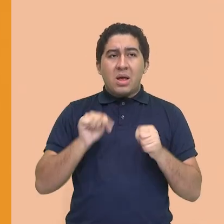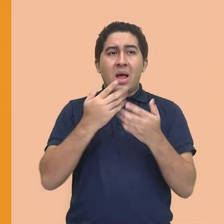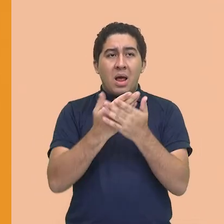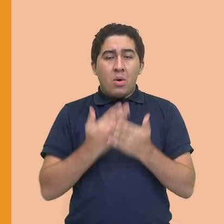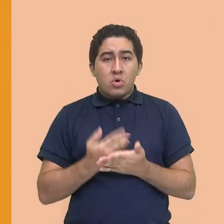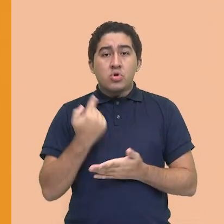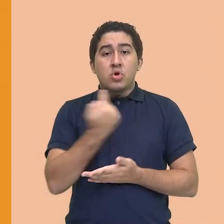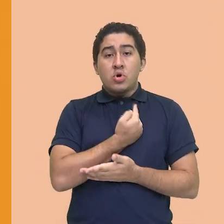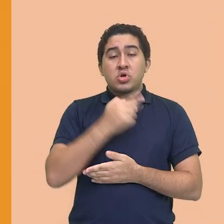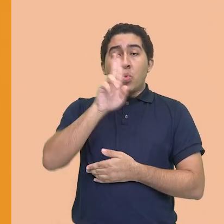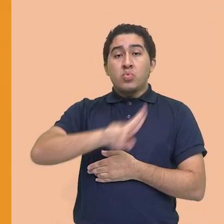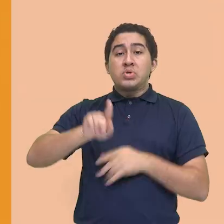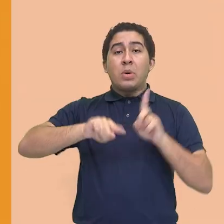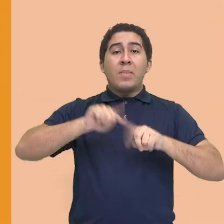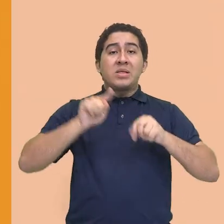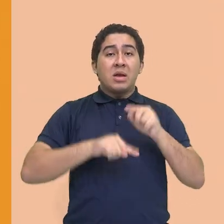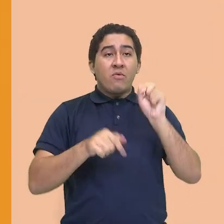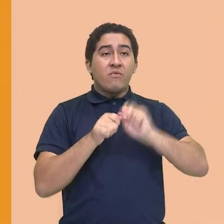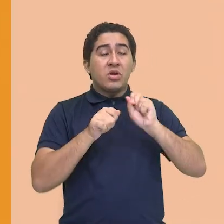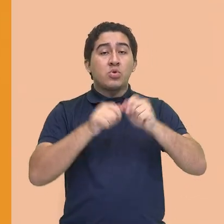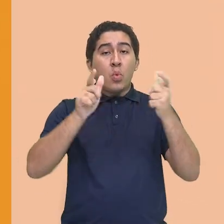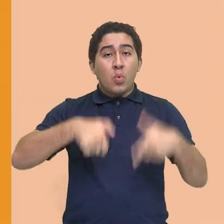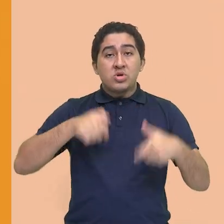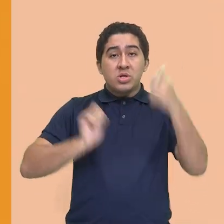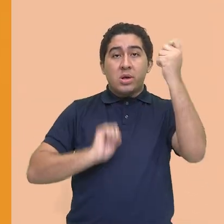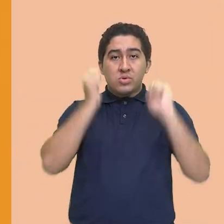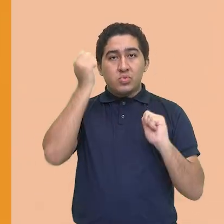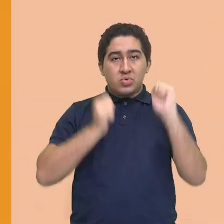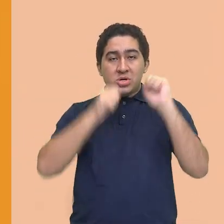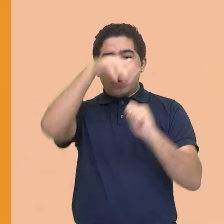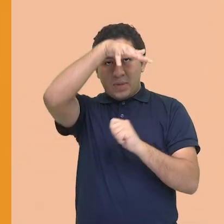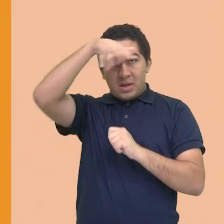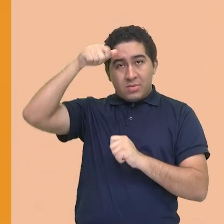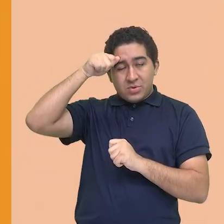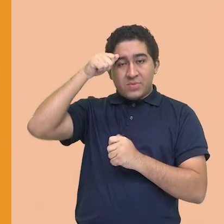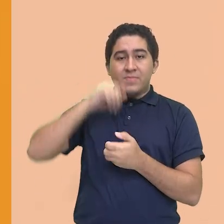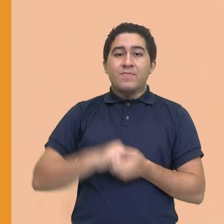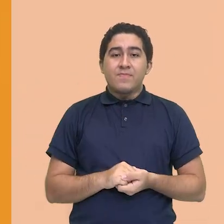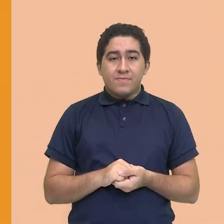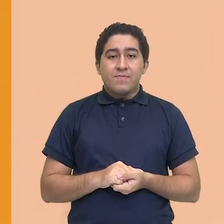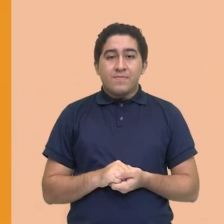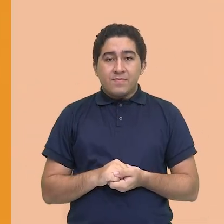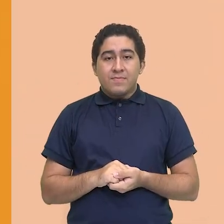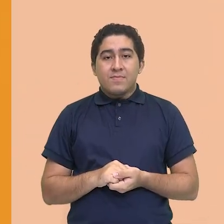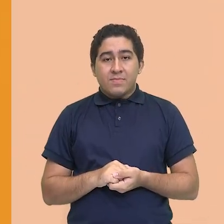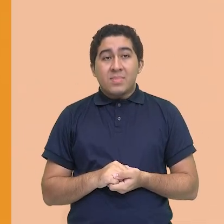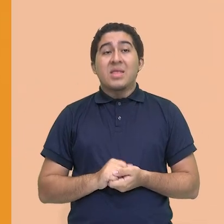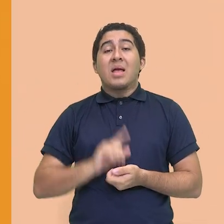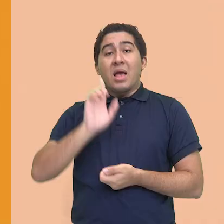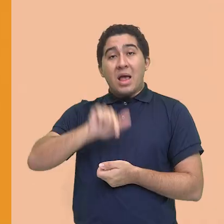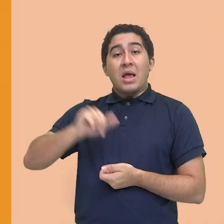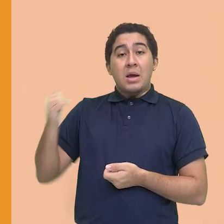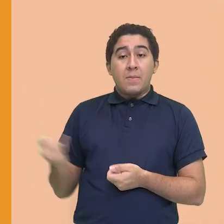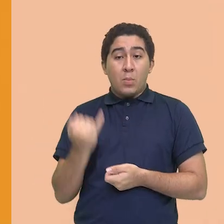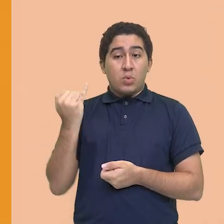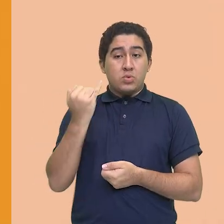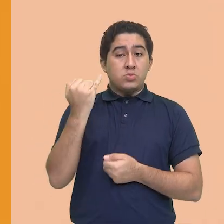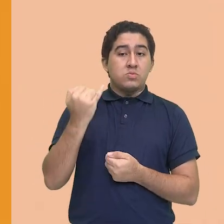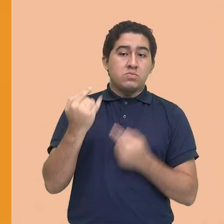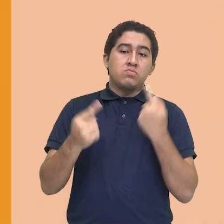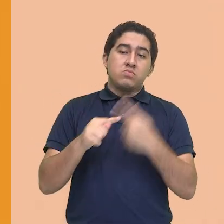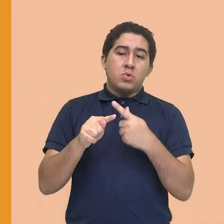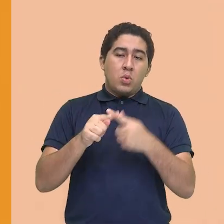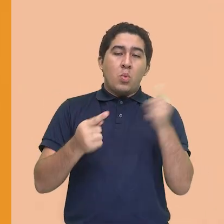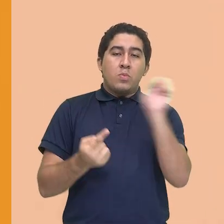aulas através de um produto fabricado na Zona Franca de Manaus. De grande importância porque